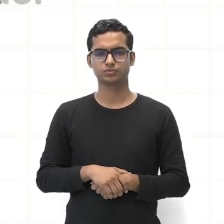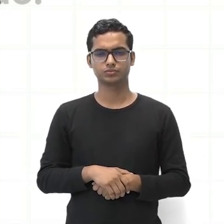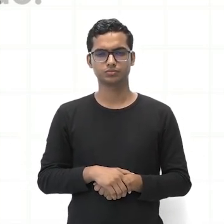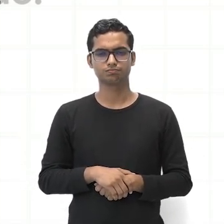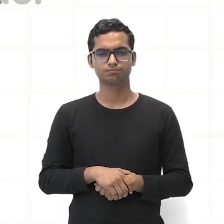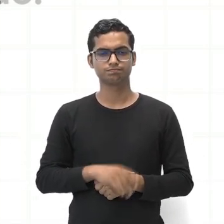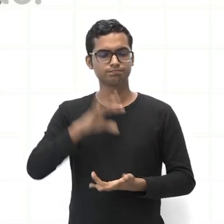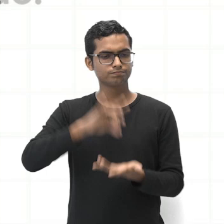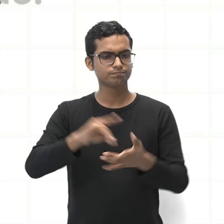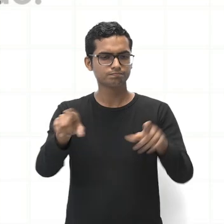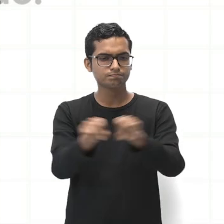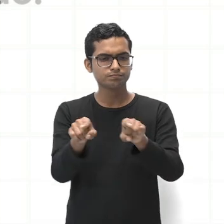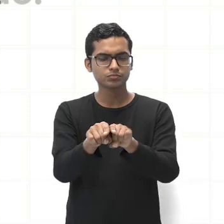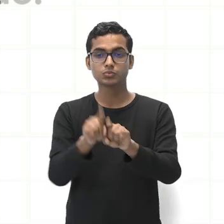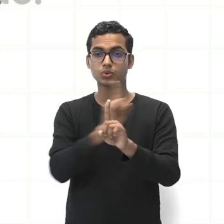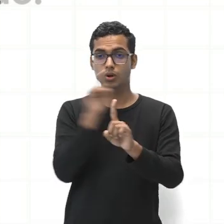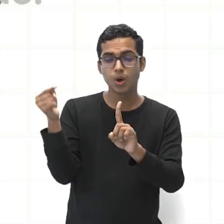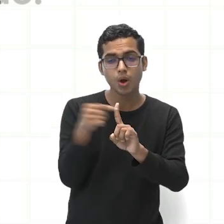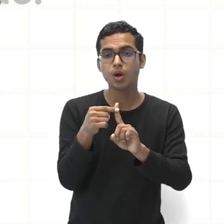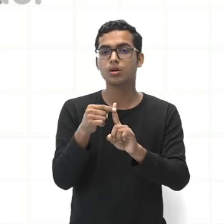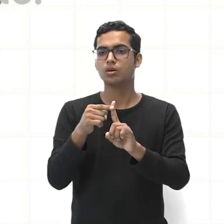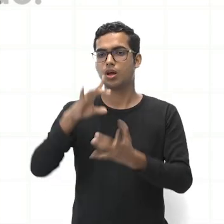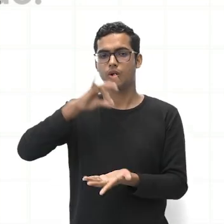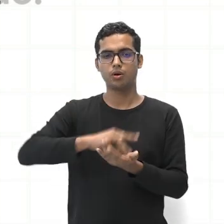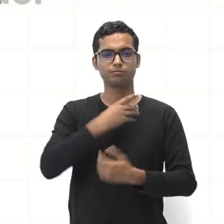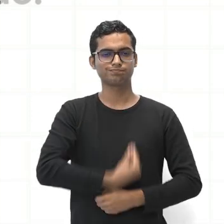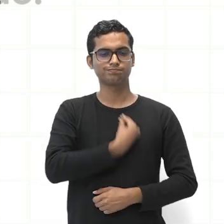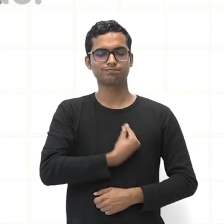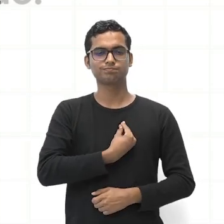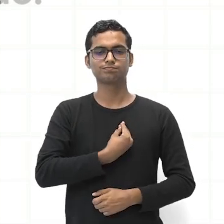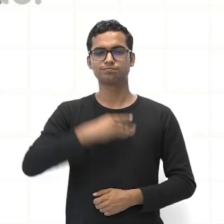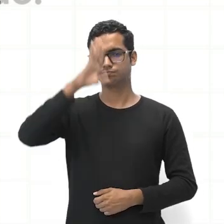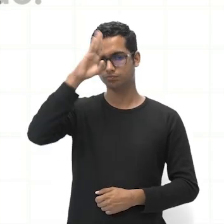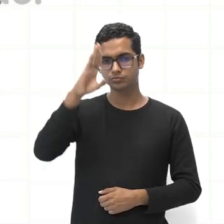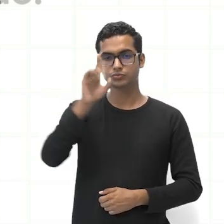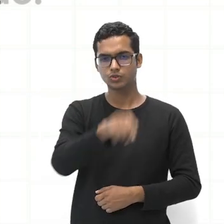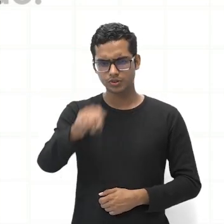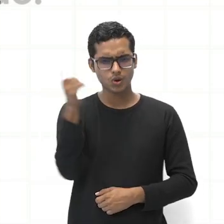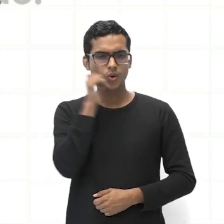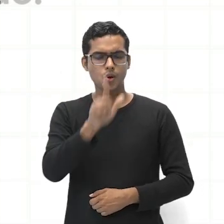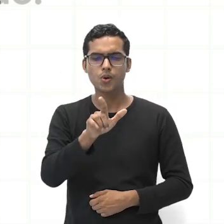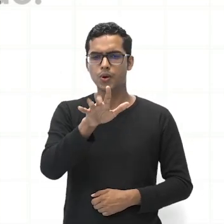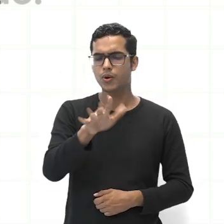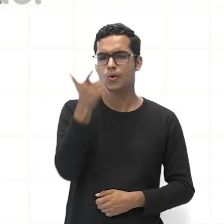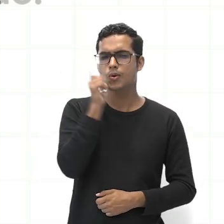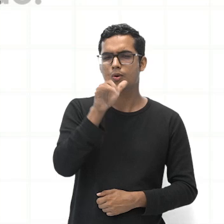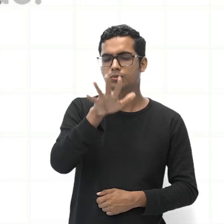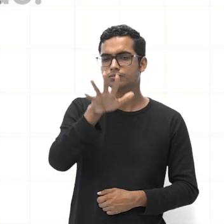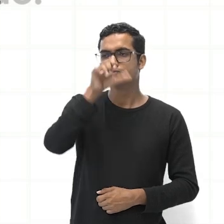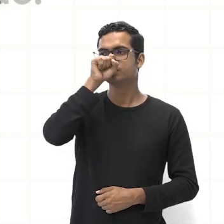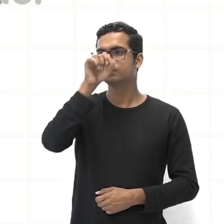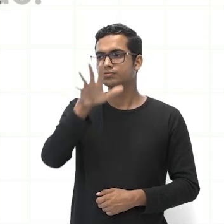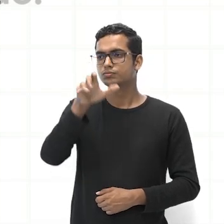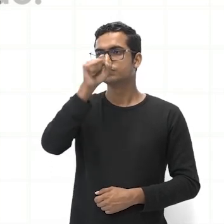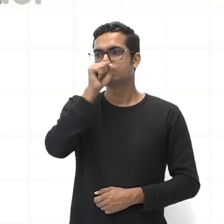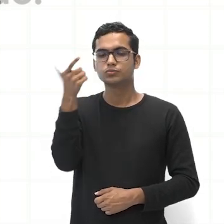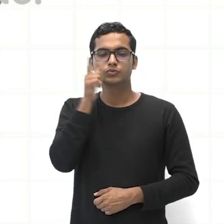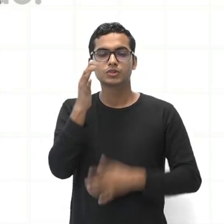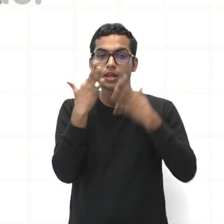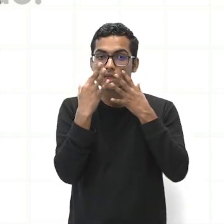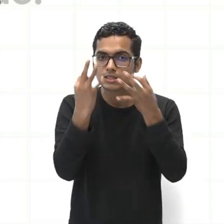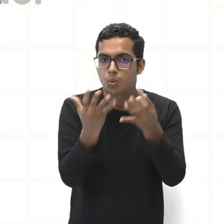Funções vitais, professora? Sim, funções vitais. Para você estar aí respirando,